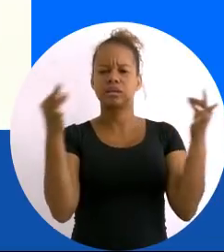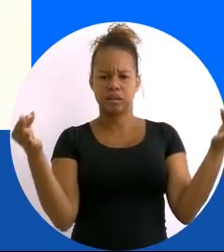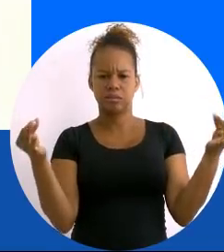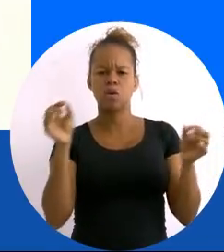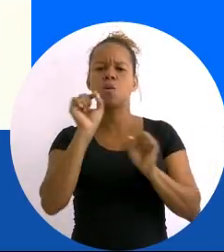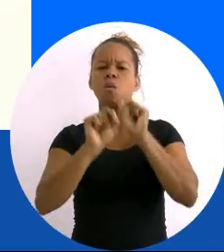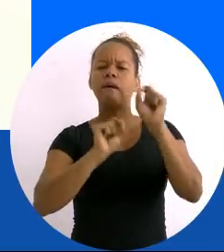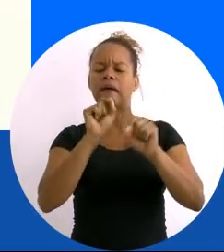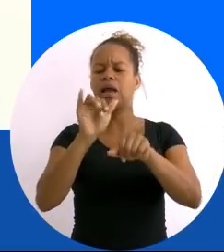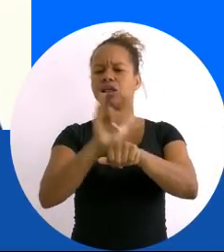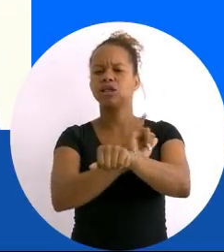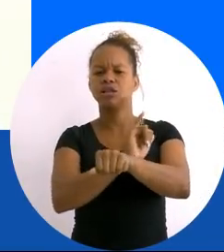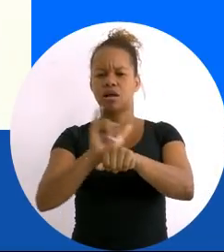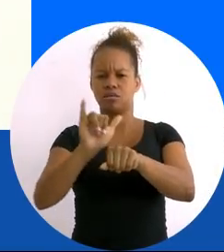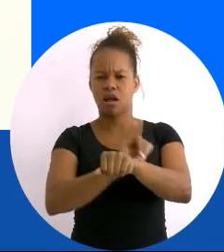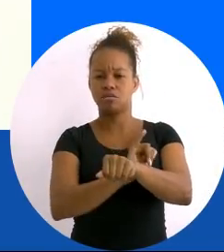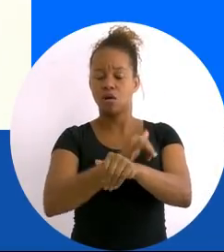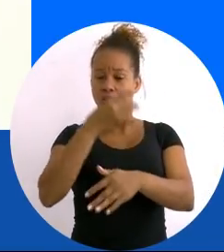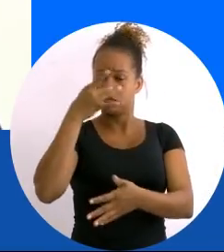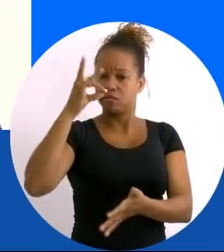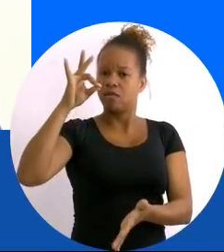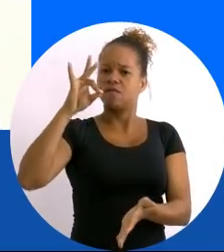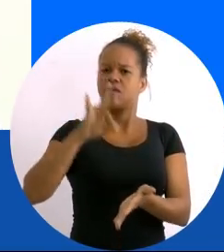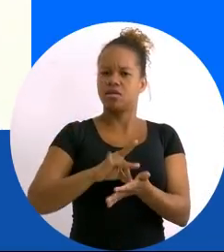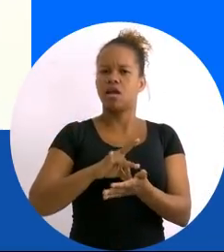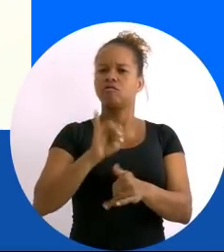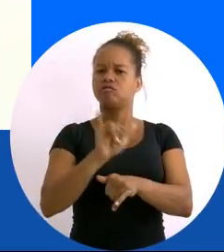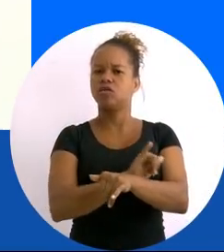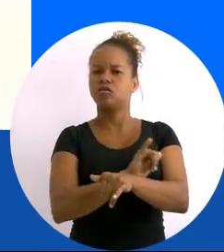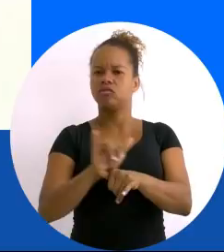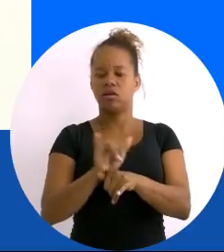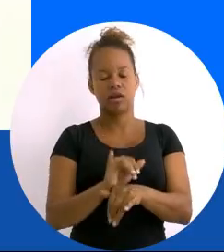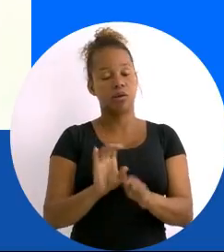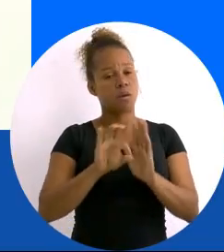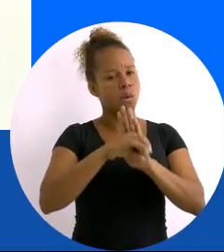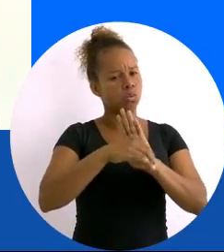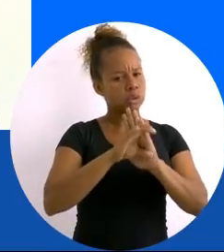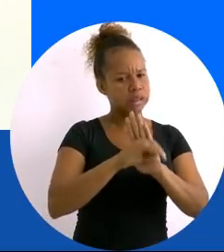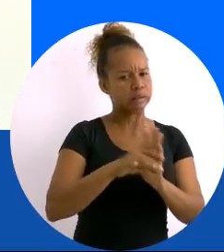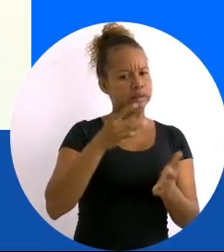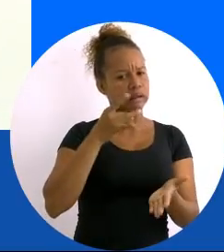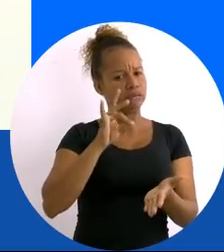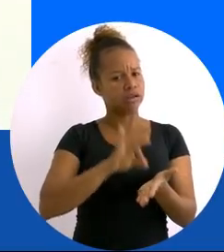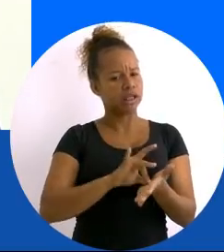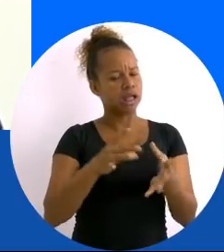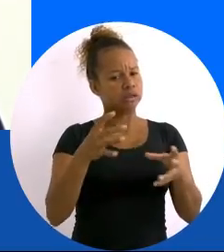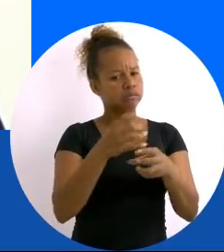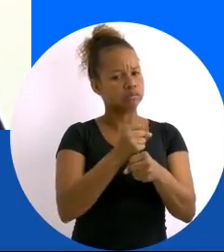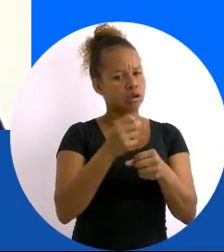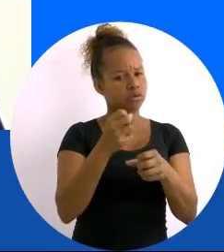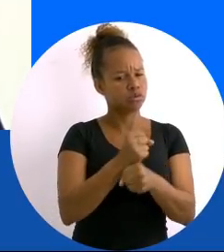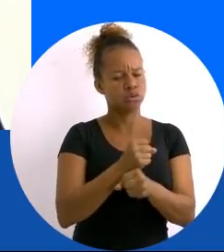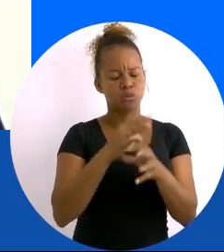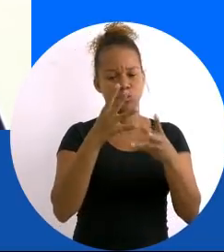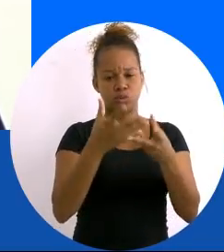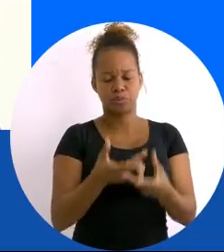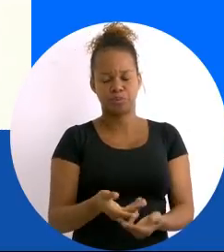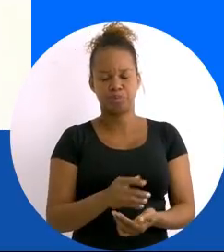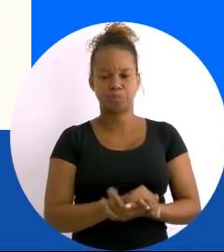é estratégia, o que é de verdade a estratégia, um conceito que, na verdade, resume a coisa